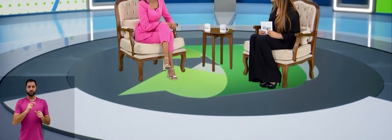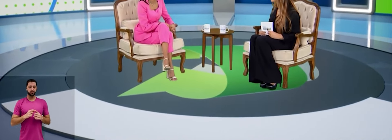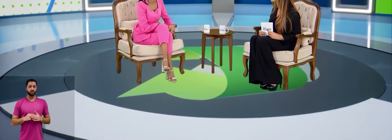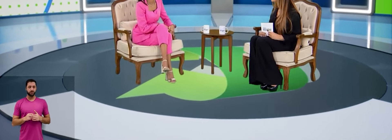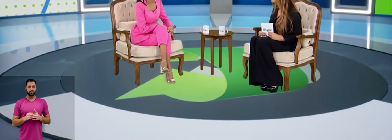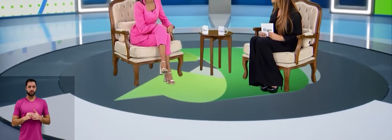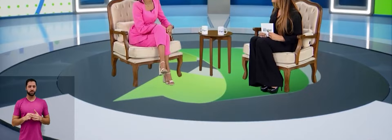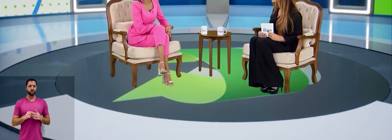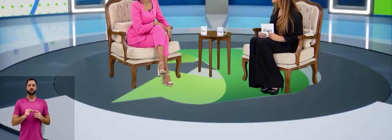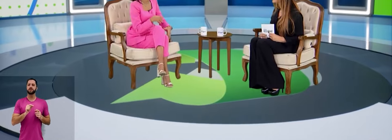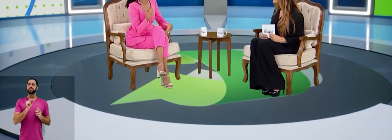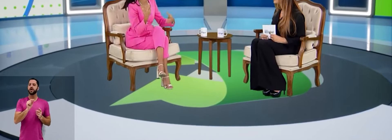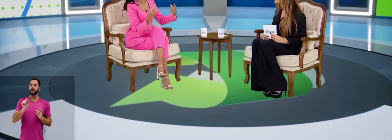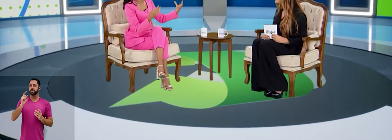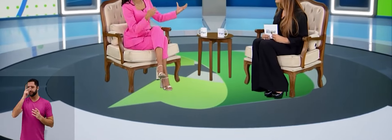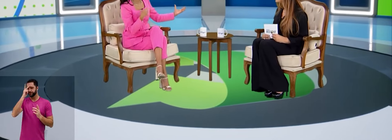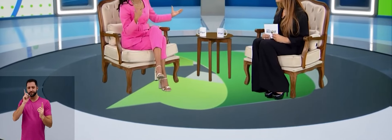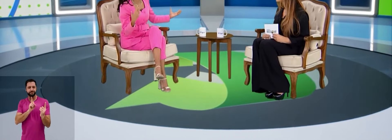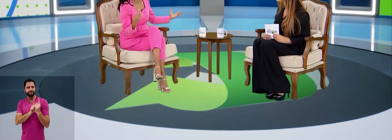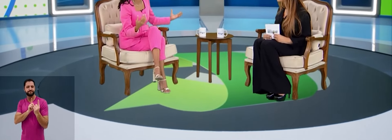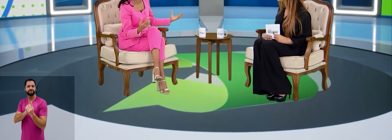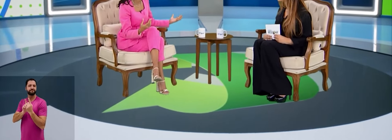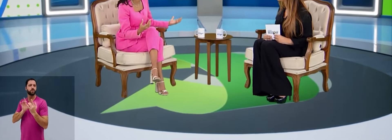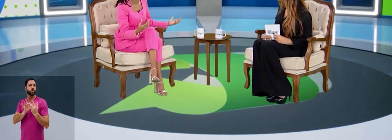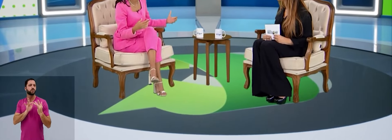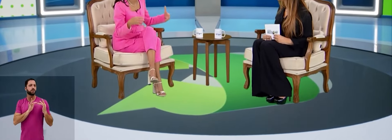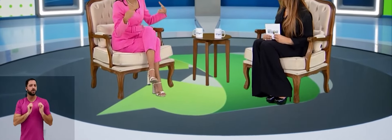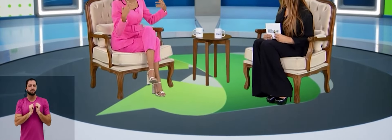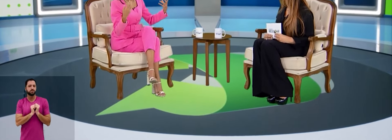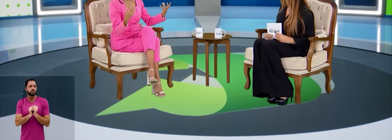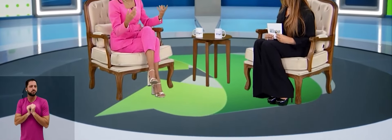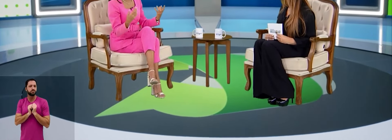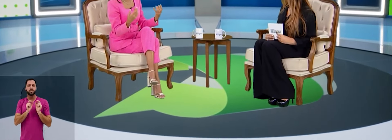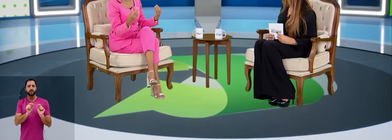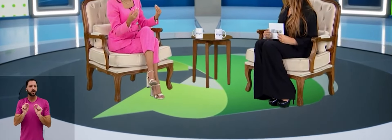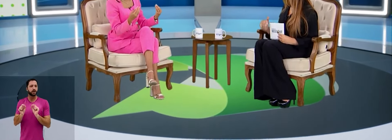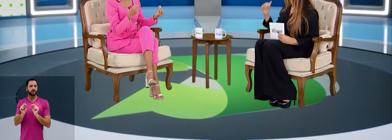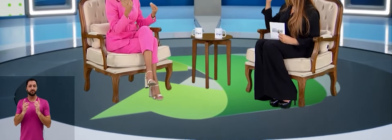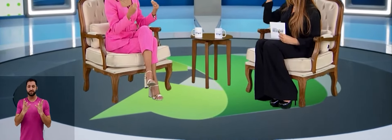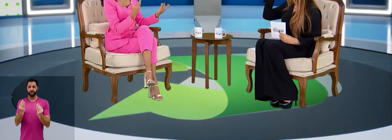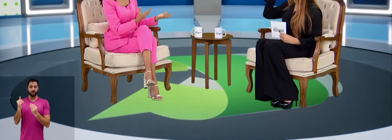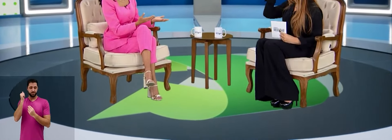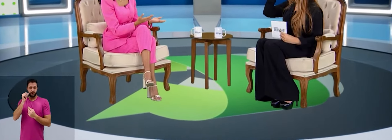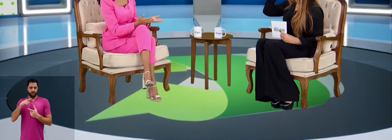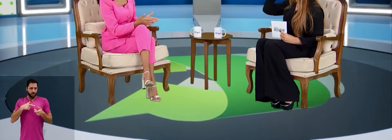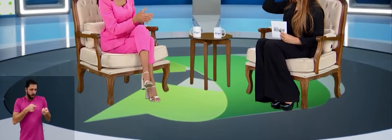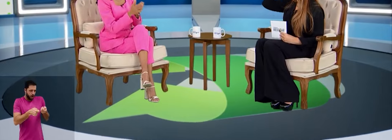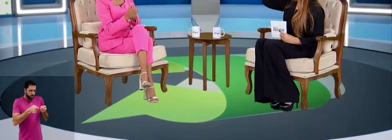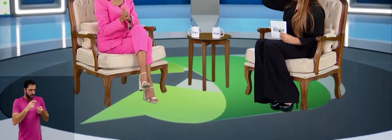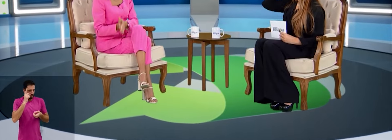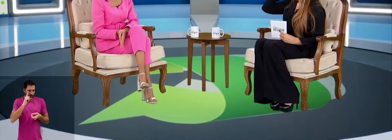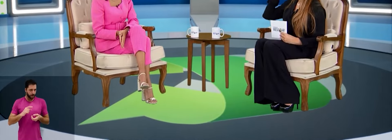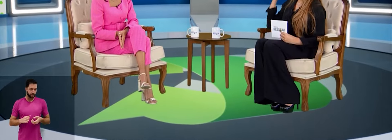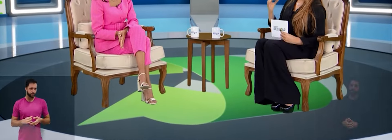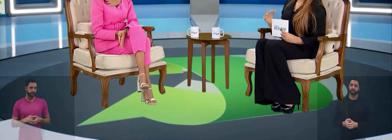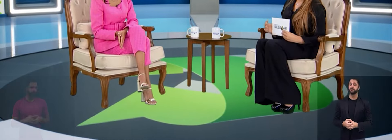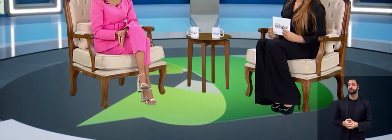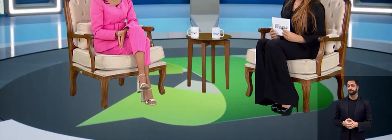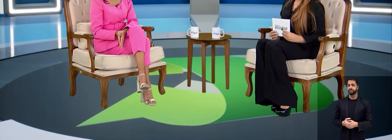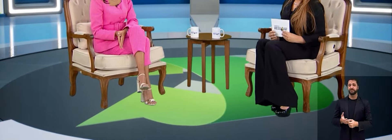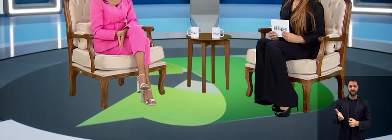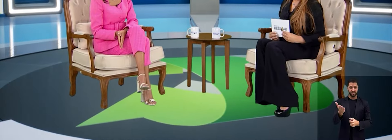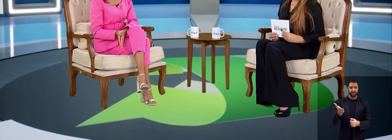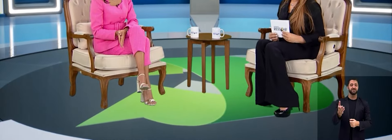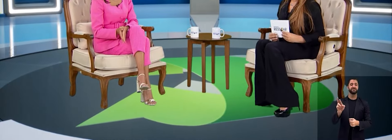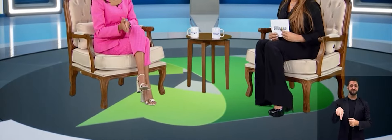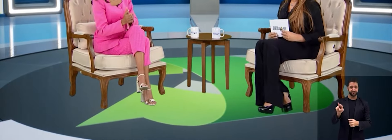não caiam nessa. E também acho que elas têm que ver quem está perto delas, falando com elas, porque muitas mulheres são manipuladas e não sabem.